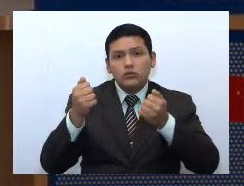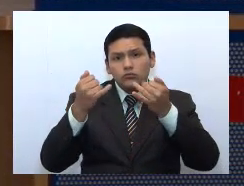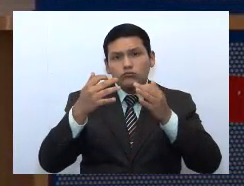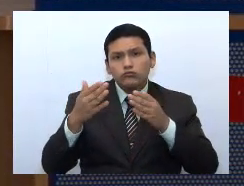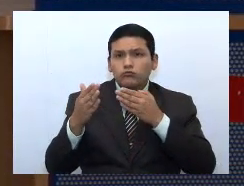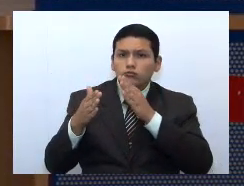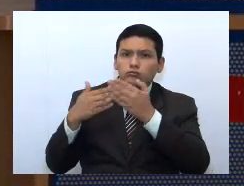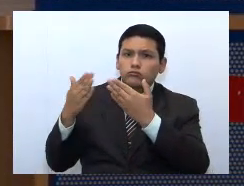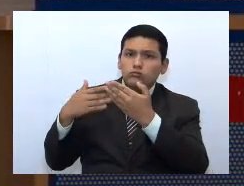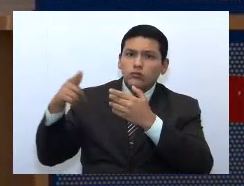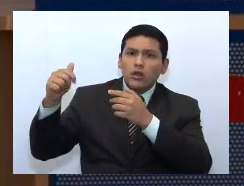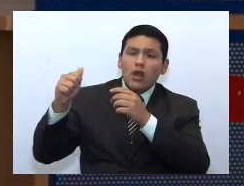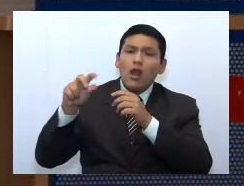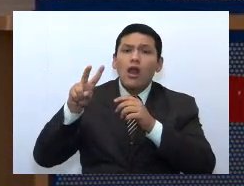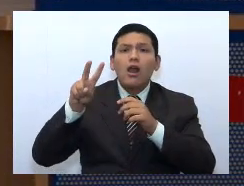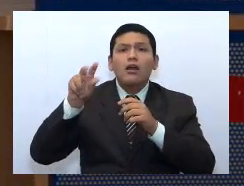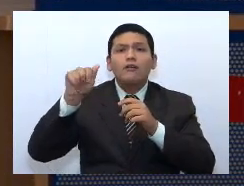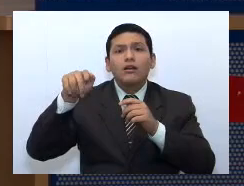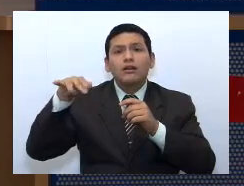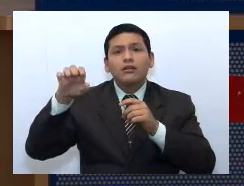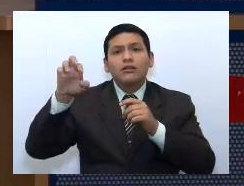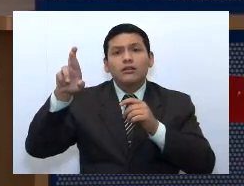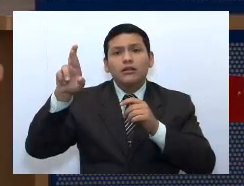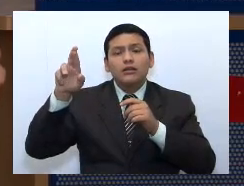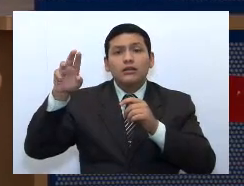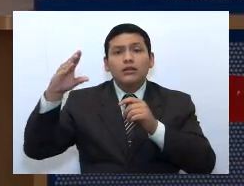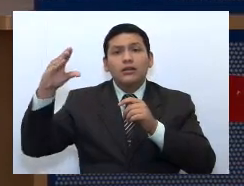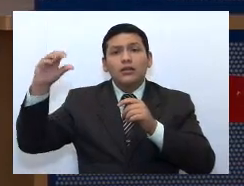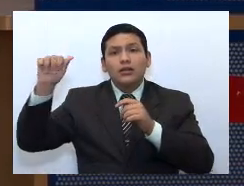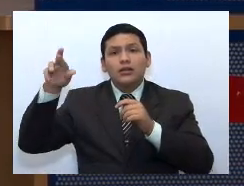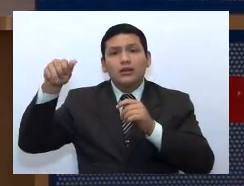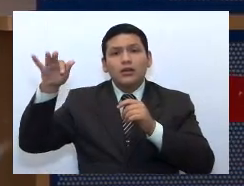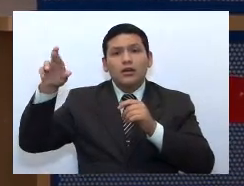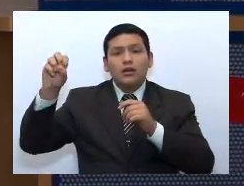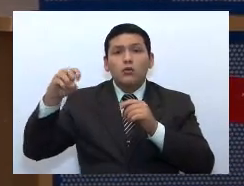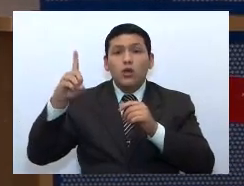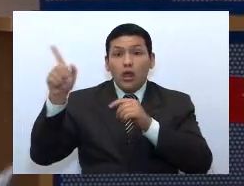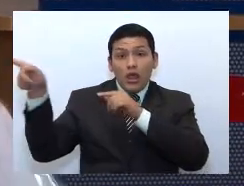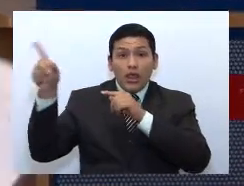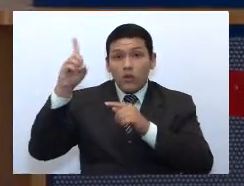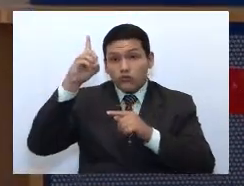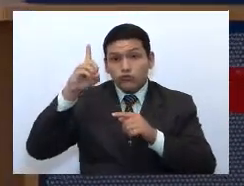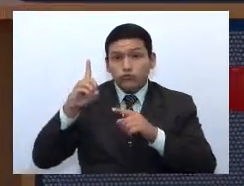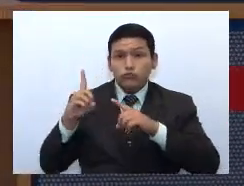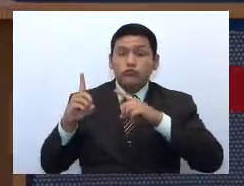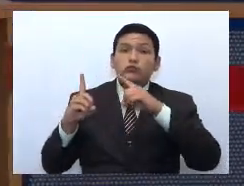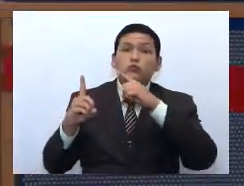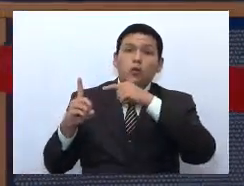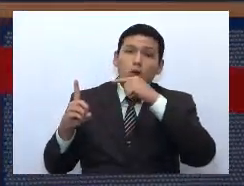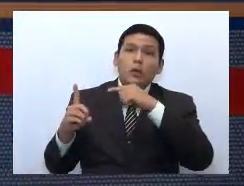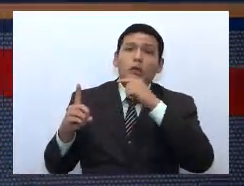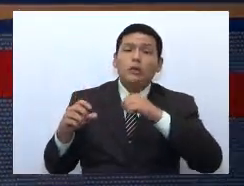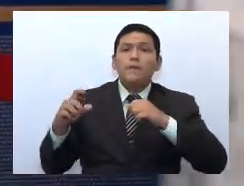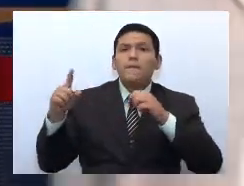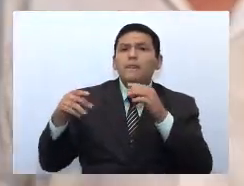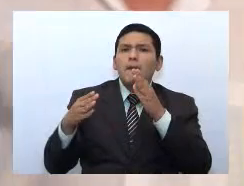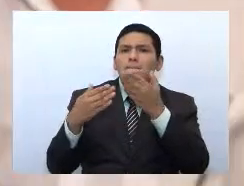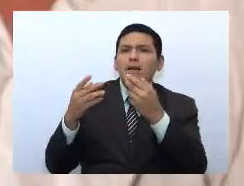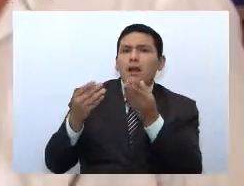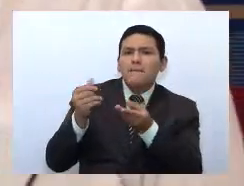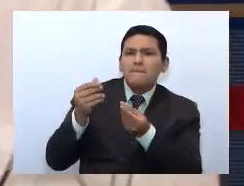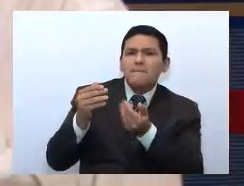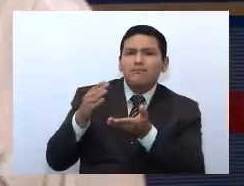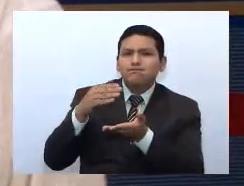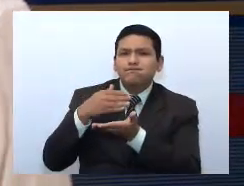Câmara Municipal com Wagner Camargo de Oliveira. O Wagner é diretor de planejamento e controle de despesas aqui da casa, vou pedir para ele chegar